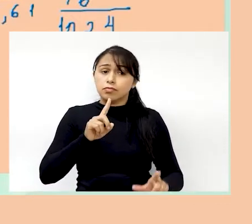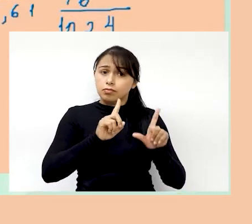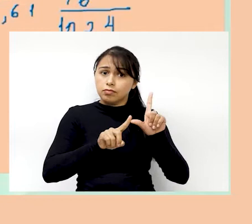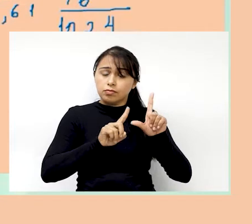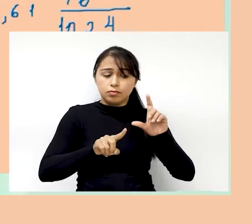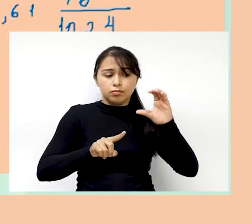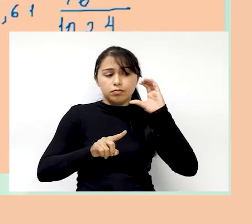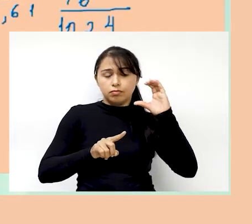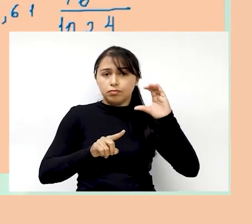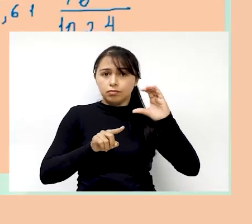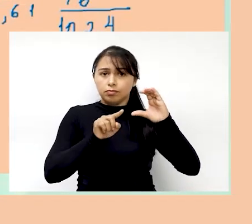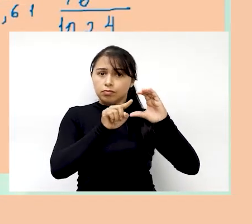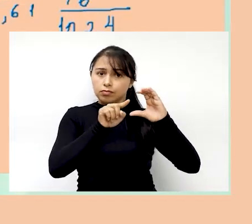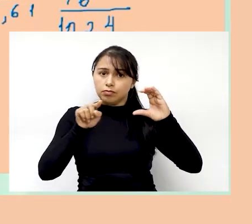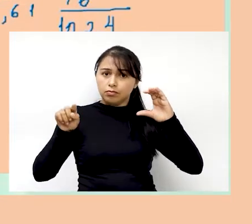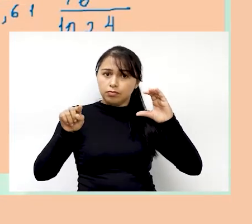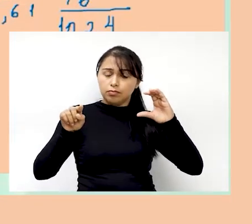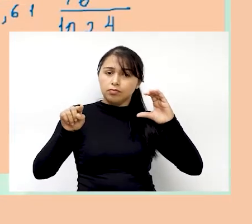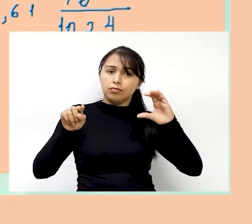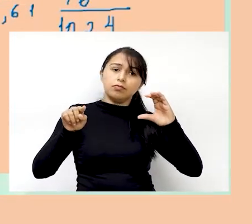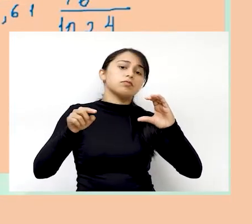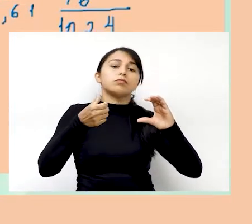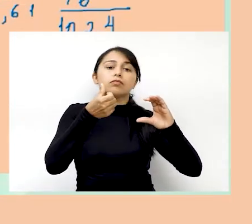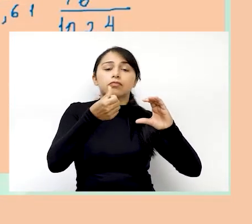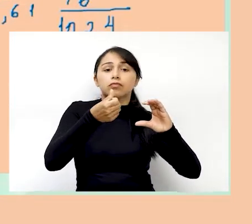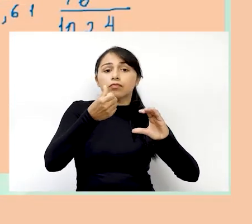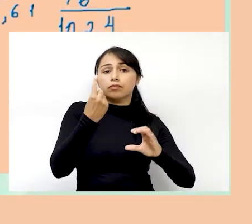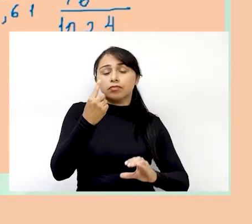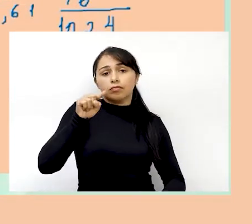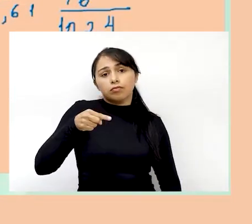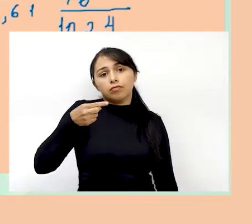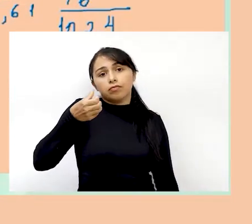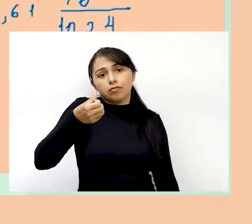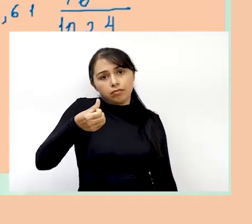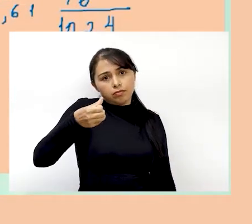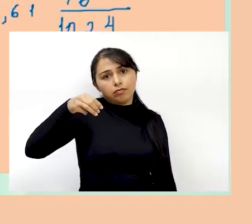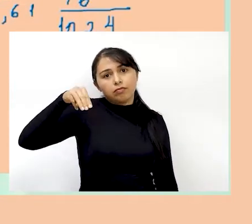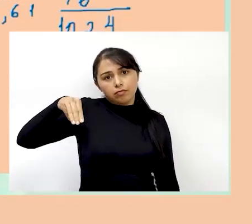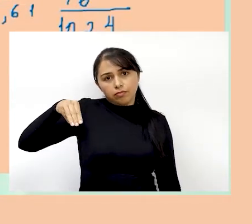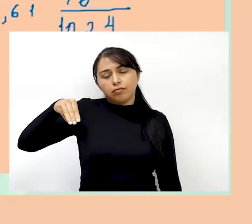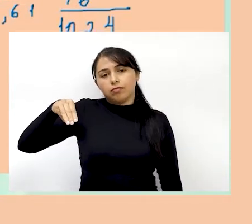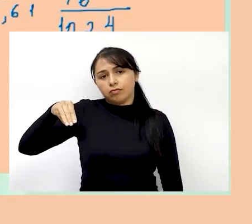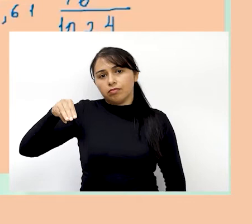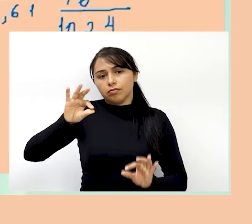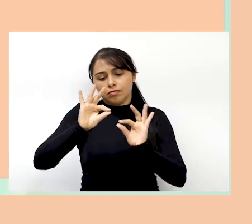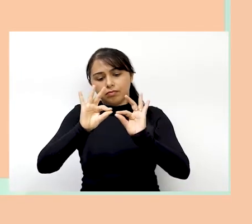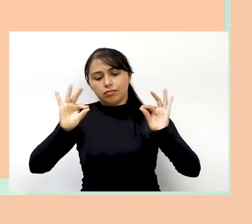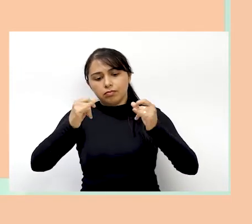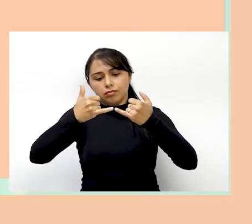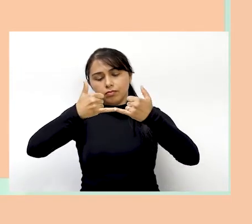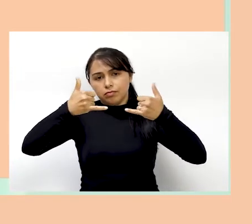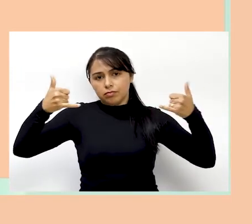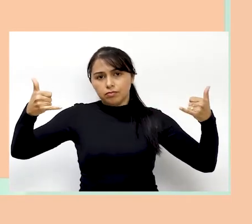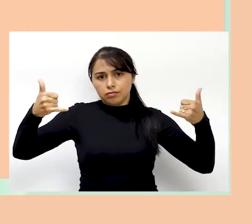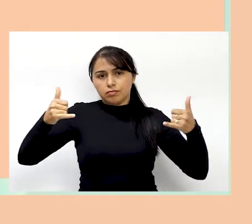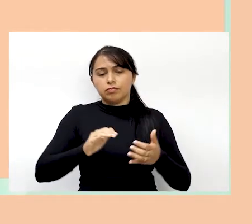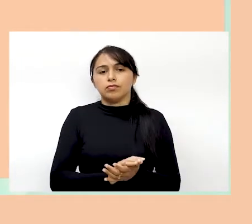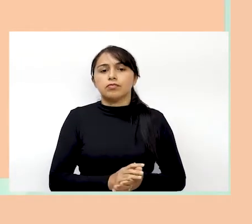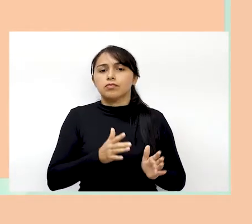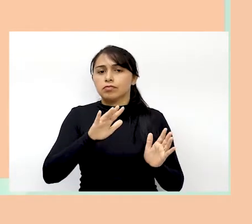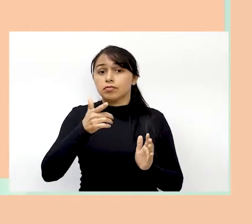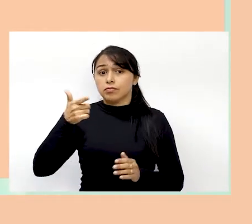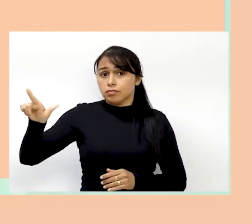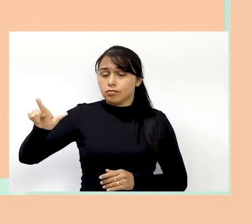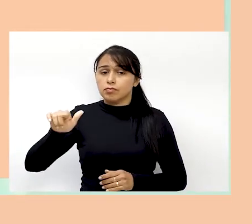C. Então, a quantidade de fio que ele teve que usar foi 61,6 metros de fio. Vamos aqui uma outra questão.